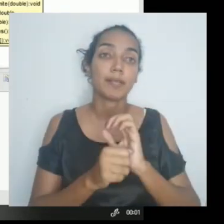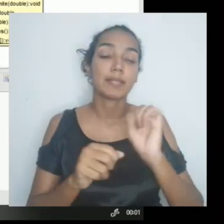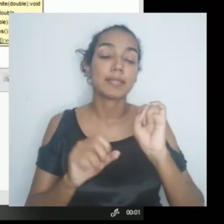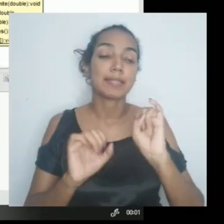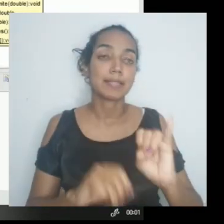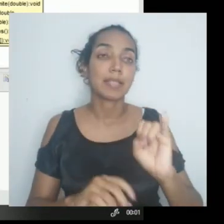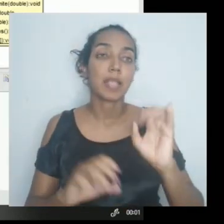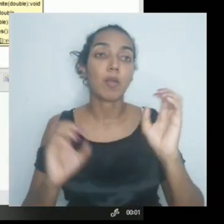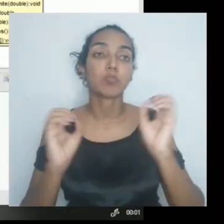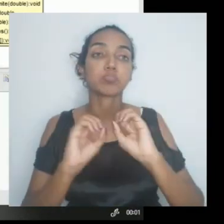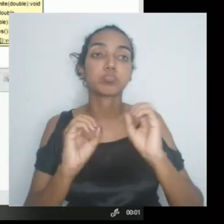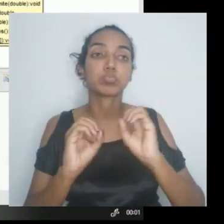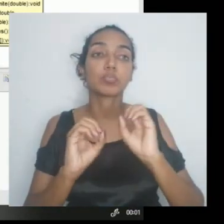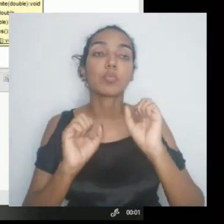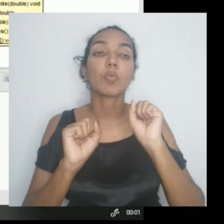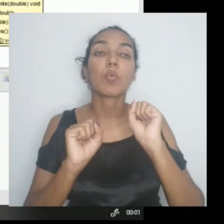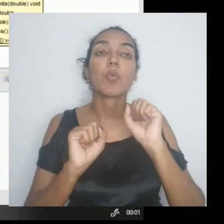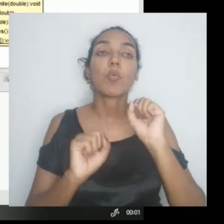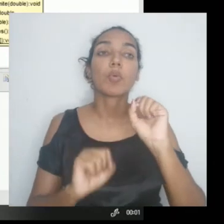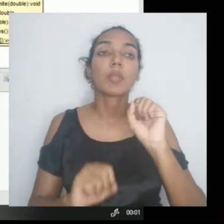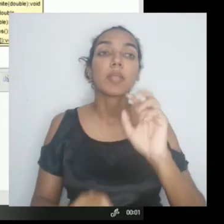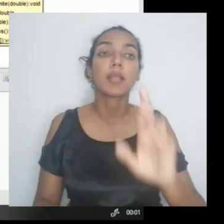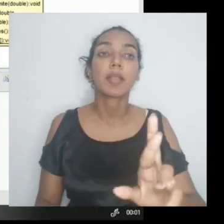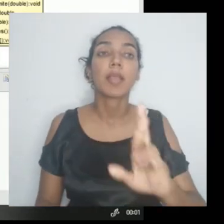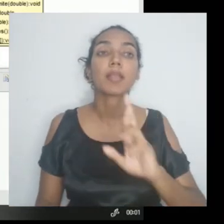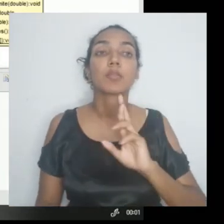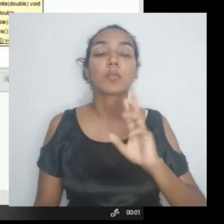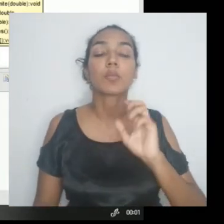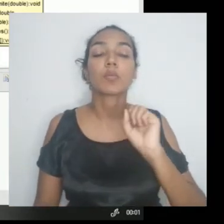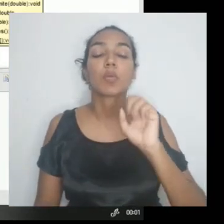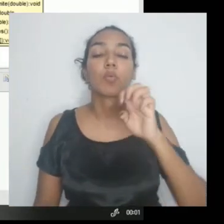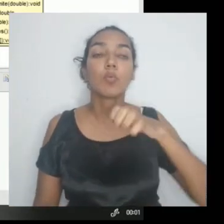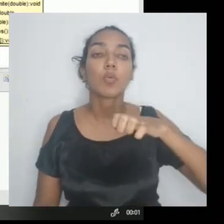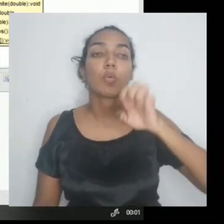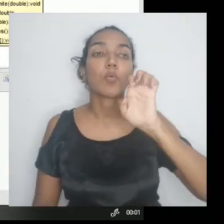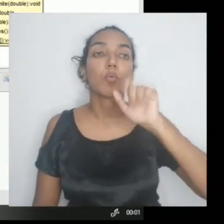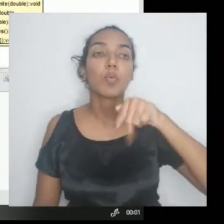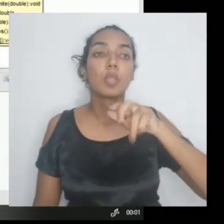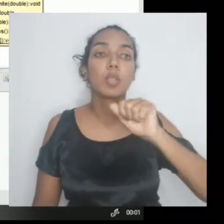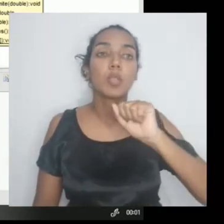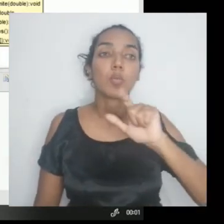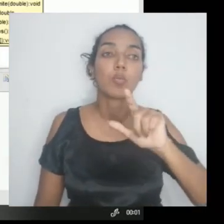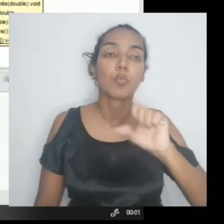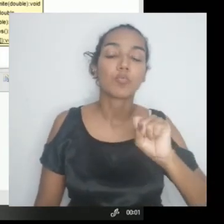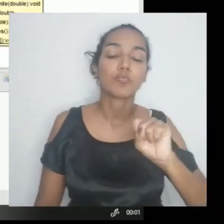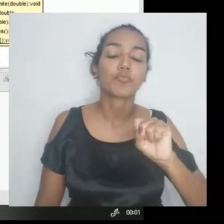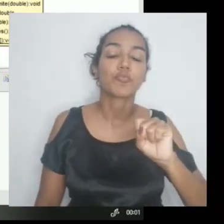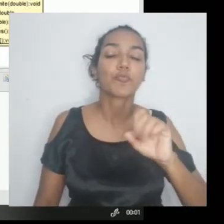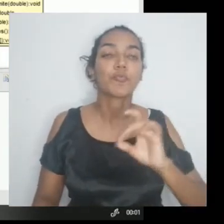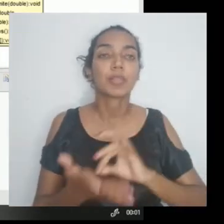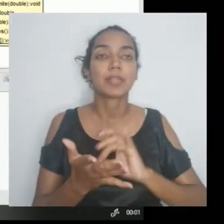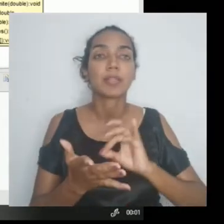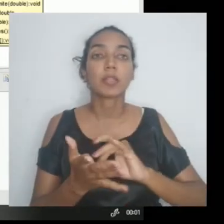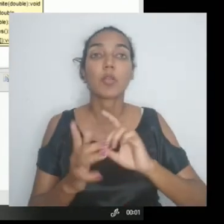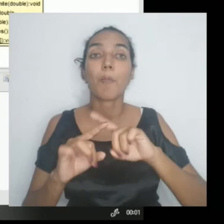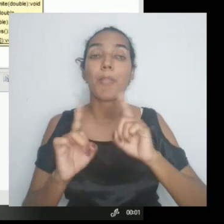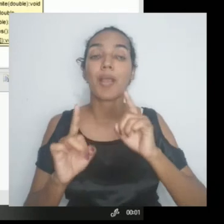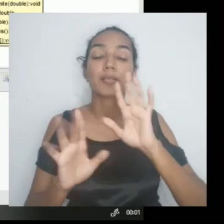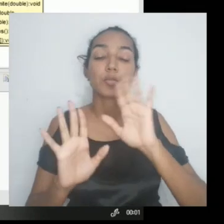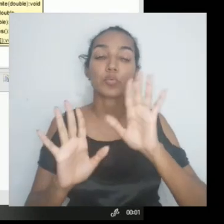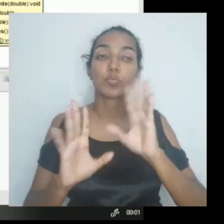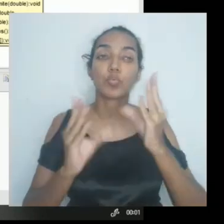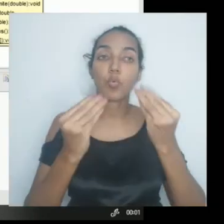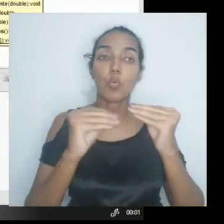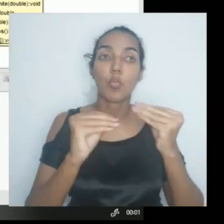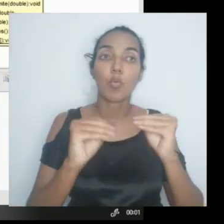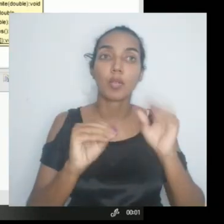verdadeiro, mas eu não estou considerando isso nesse cenário, tá? Então lembrem-se, a implementação padrão do método equals,